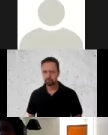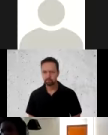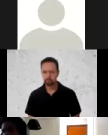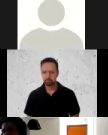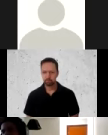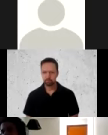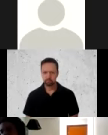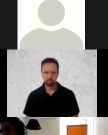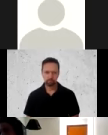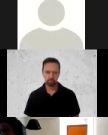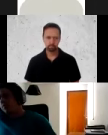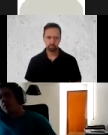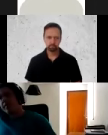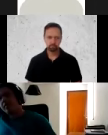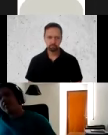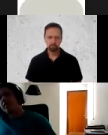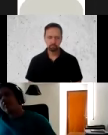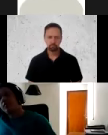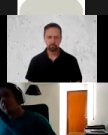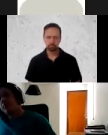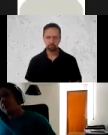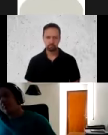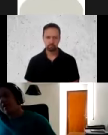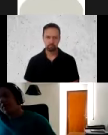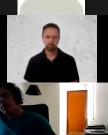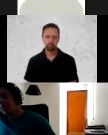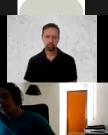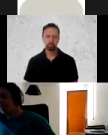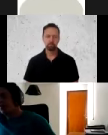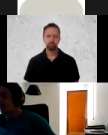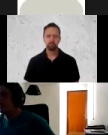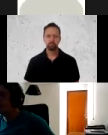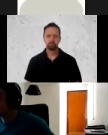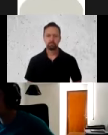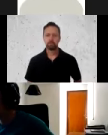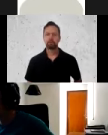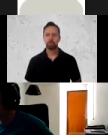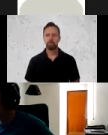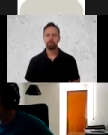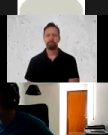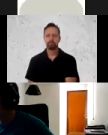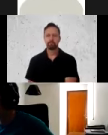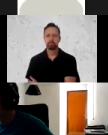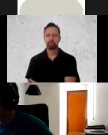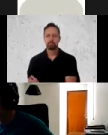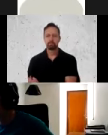Boa tarde, me chamo Alan, vou continuar aqui a apresentação do Thiago. Todos estão vendo minha tela? Está funcionando normal?